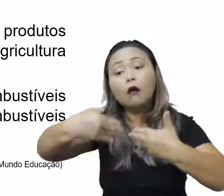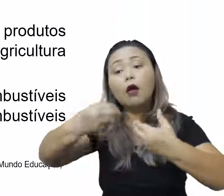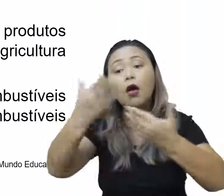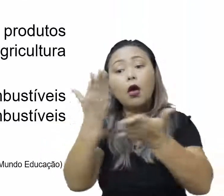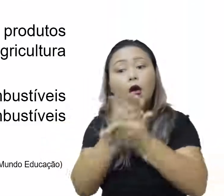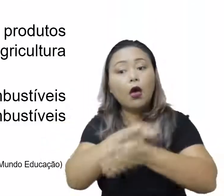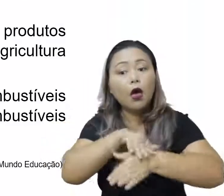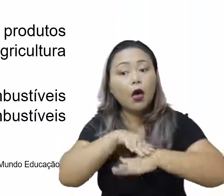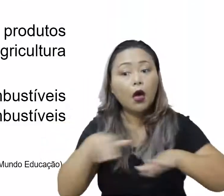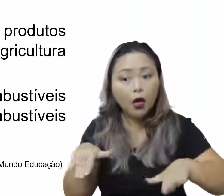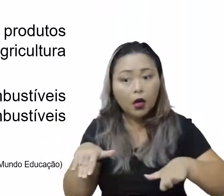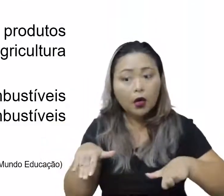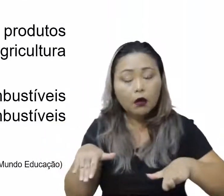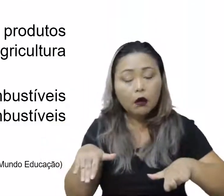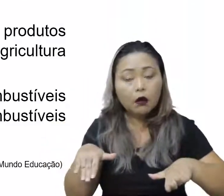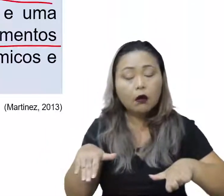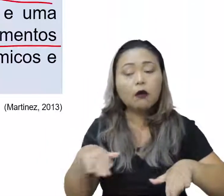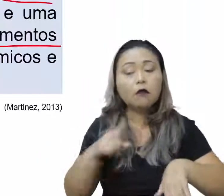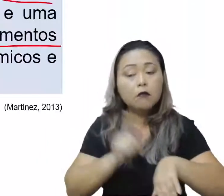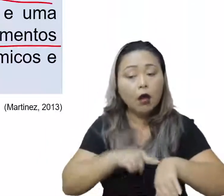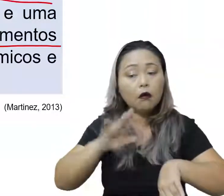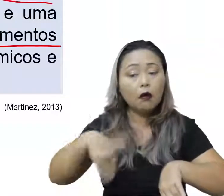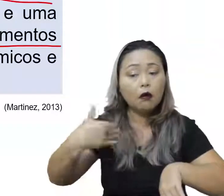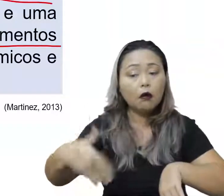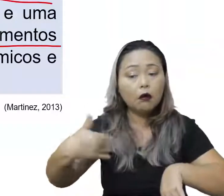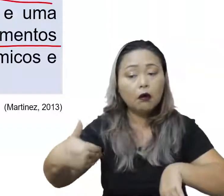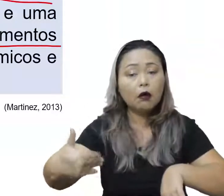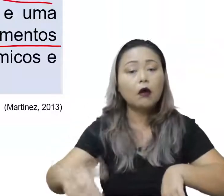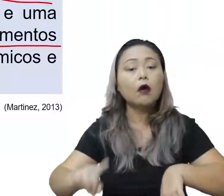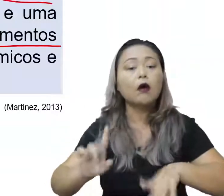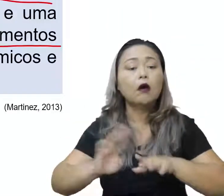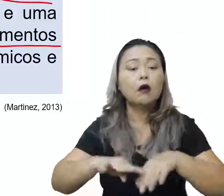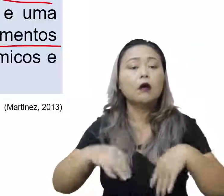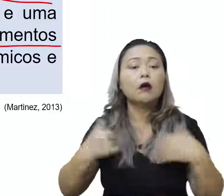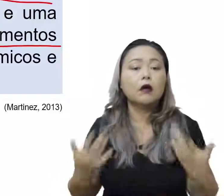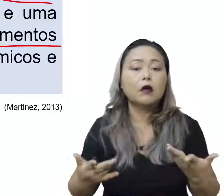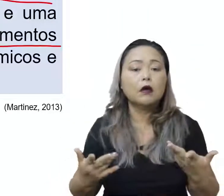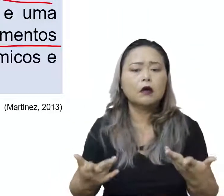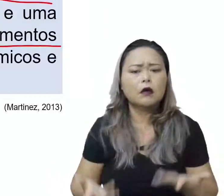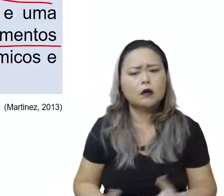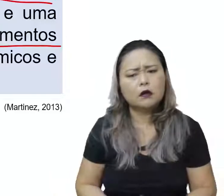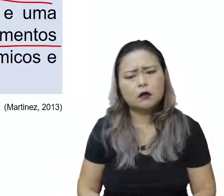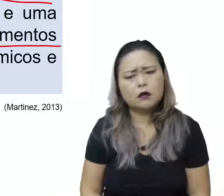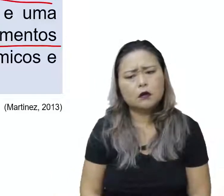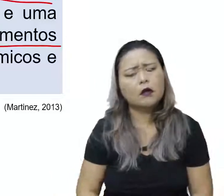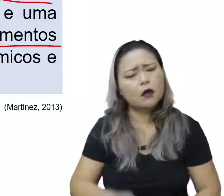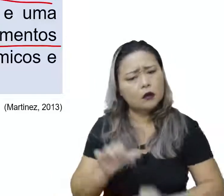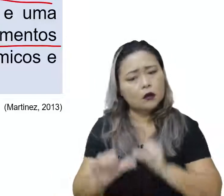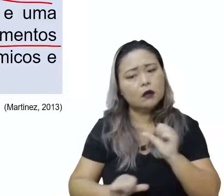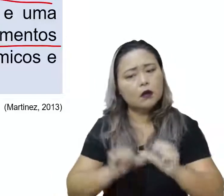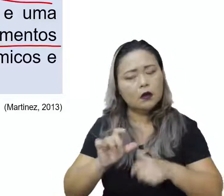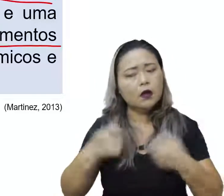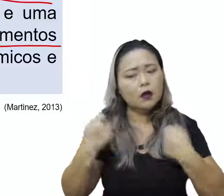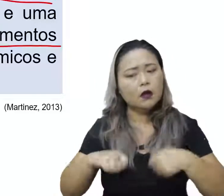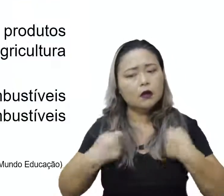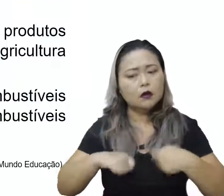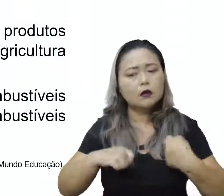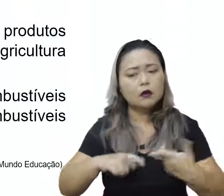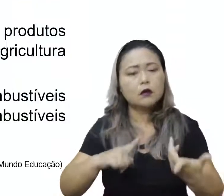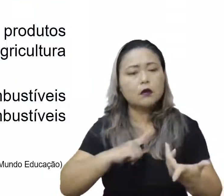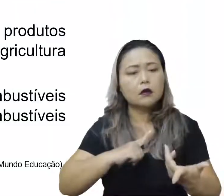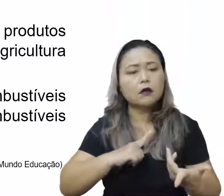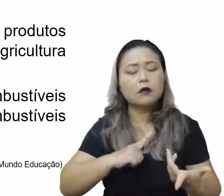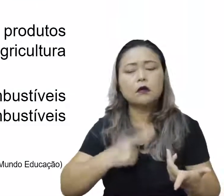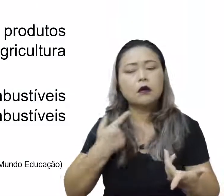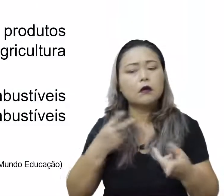Beleza, professor. Então, isso também é uma mudança que a gente precisa ter? Sim. Se você